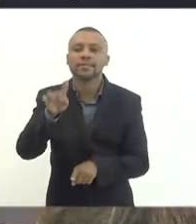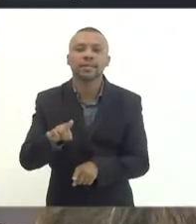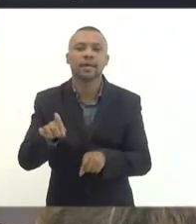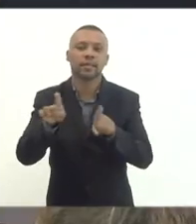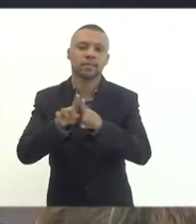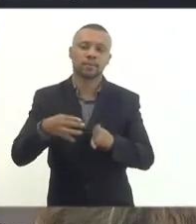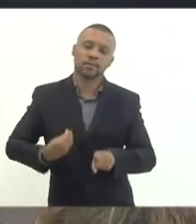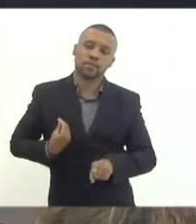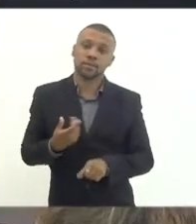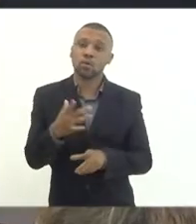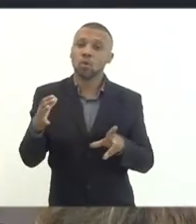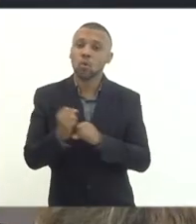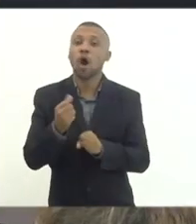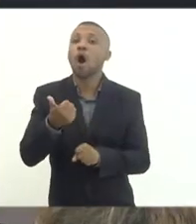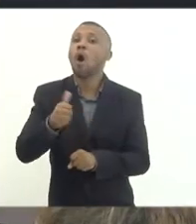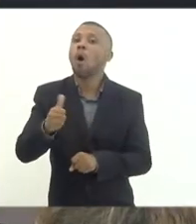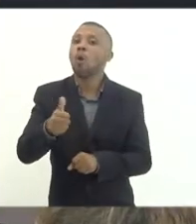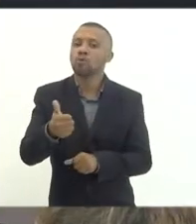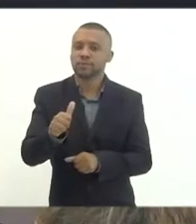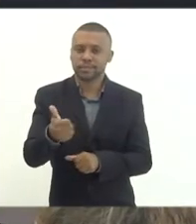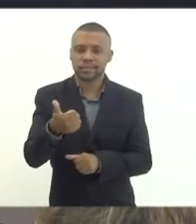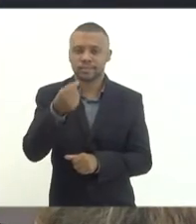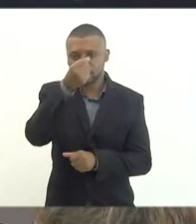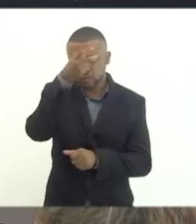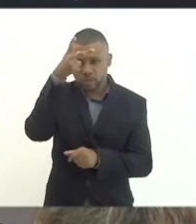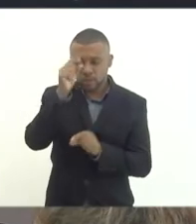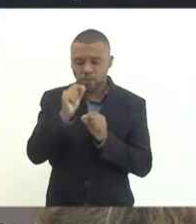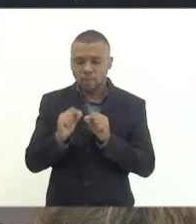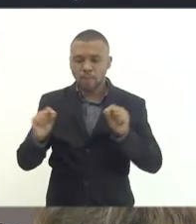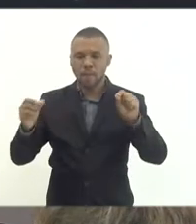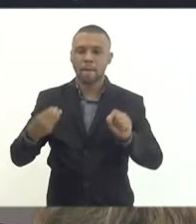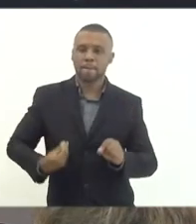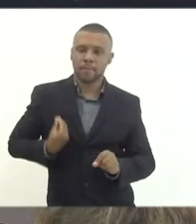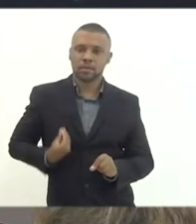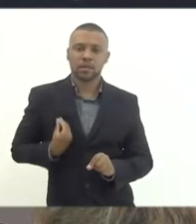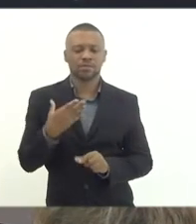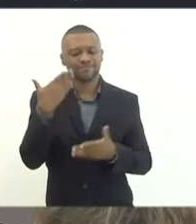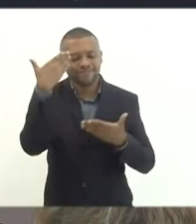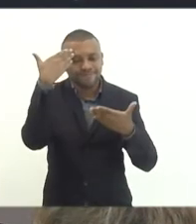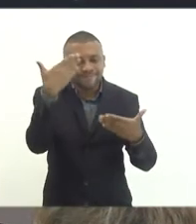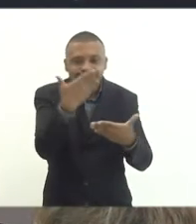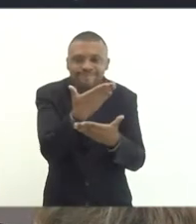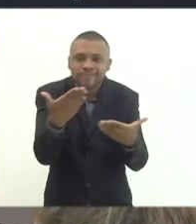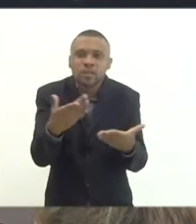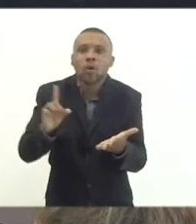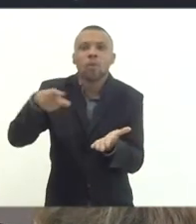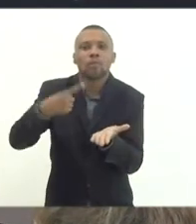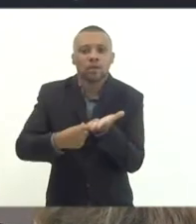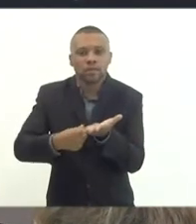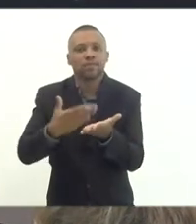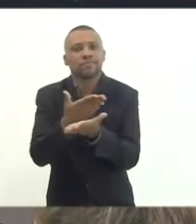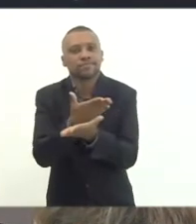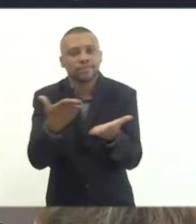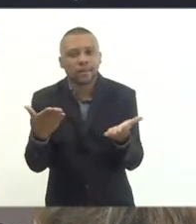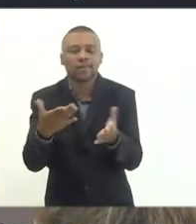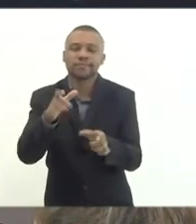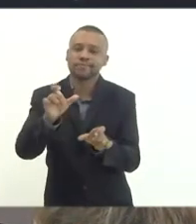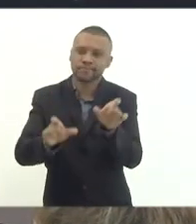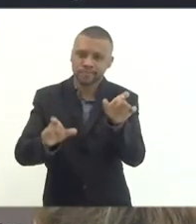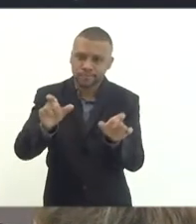então não são 10 são 11 e agradeço o comprometimento de todas as senhoras e